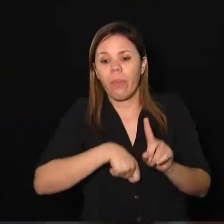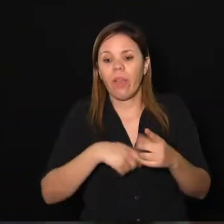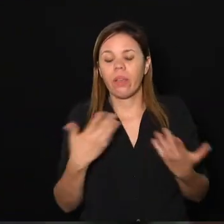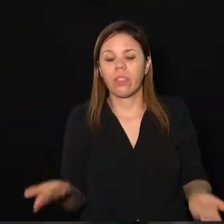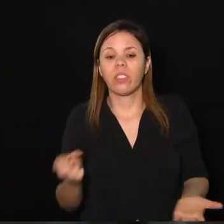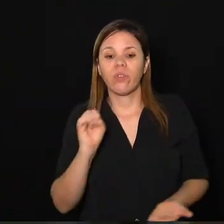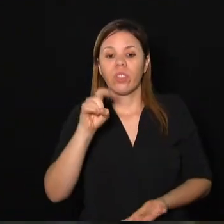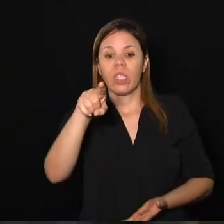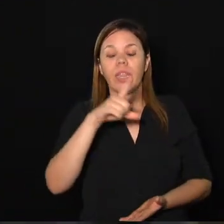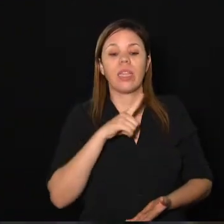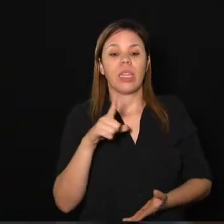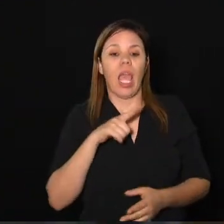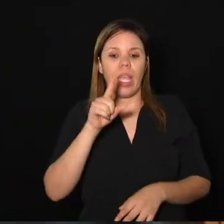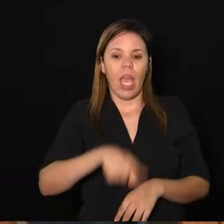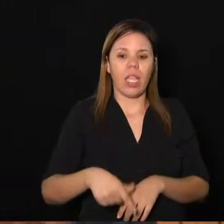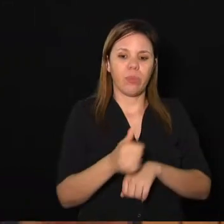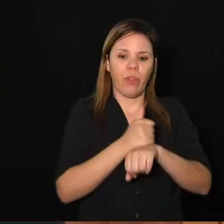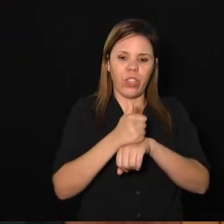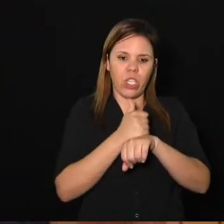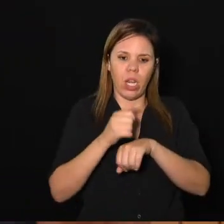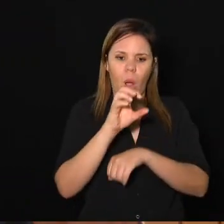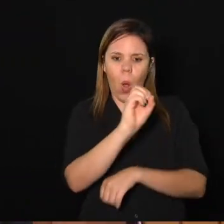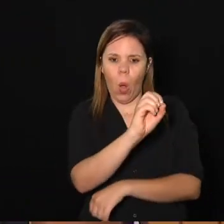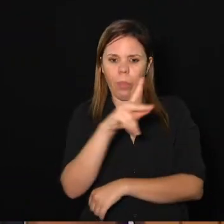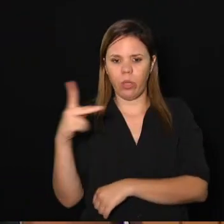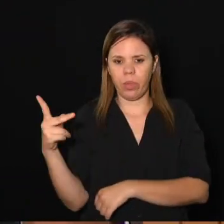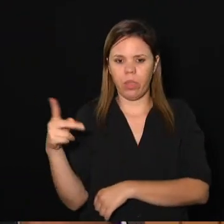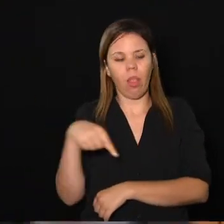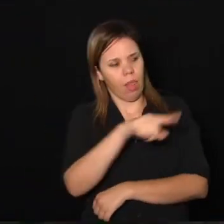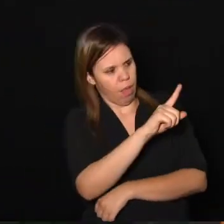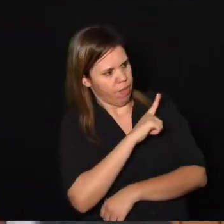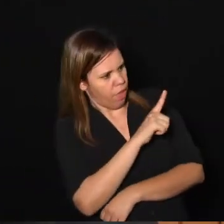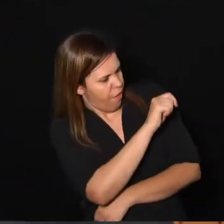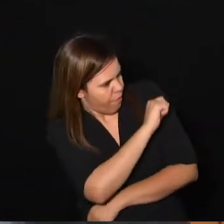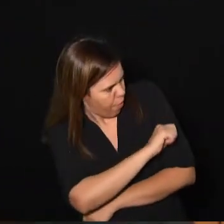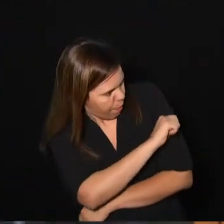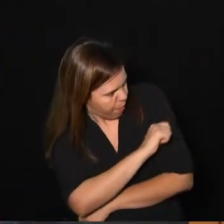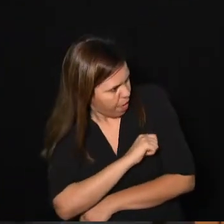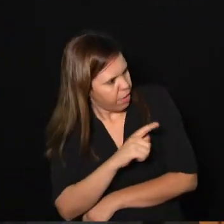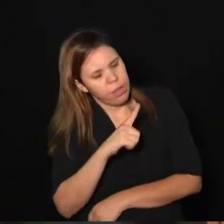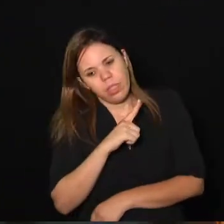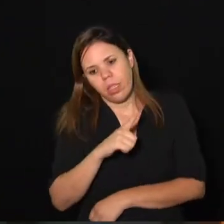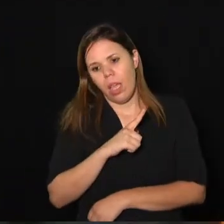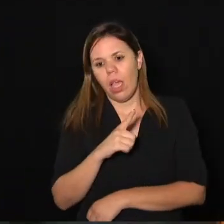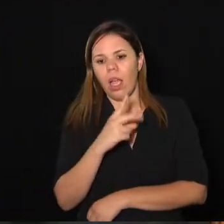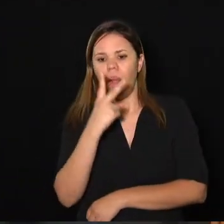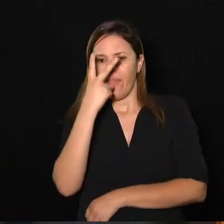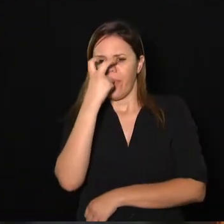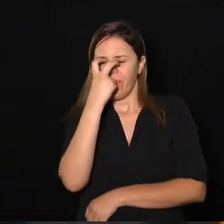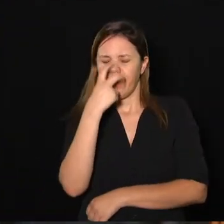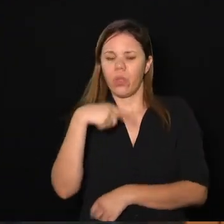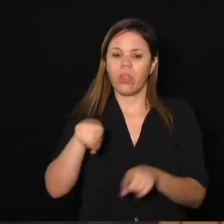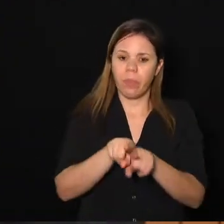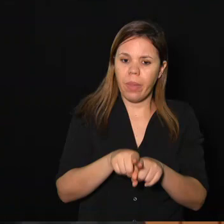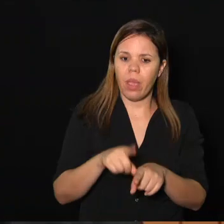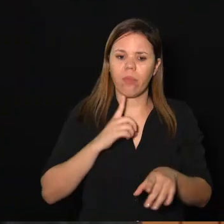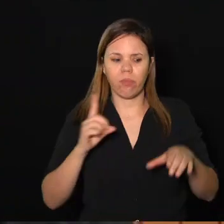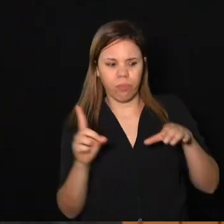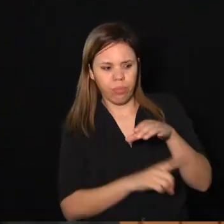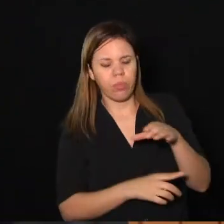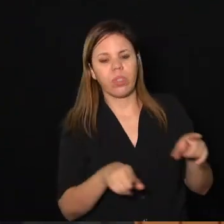um optometrista no posto de saúde porque pode ter enfermeiro lá pode ter enfermeiro que tem deficiência visual para fazer triagem se tivesse um